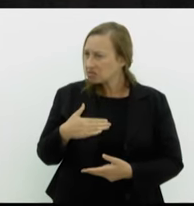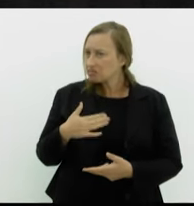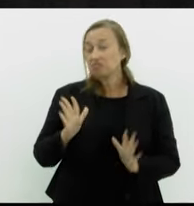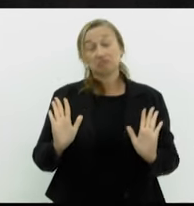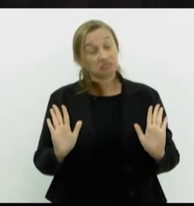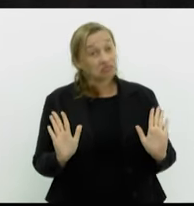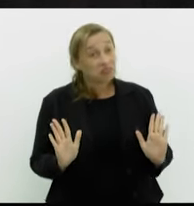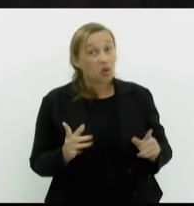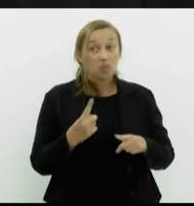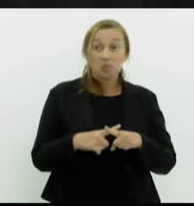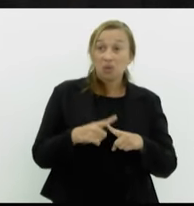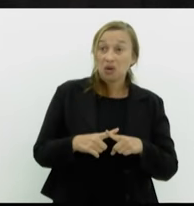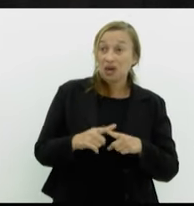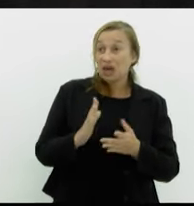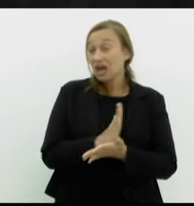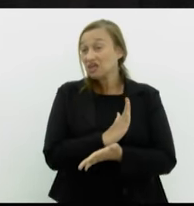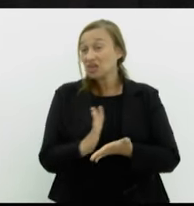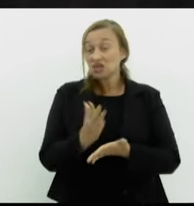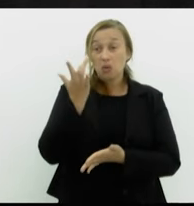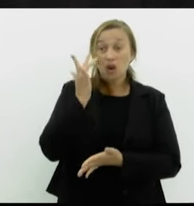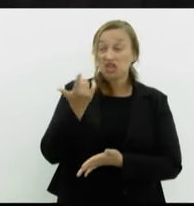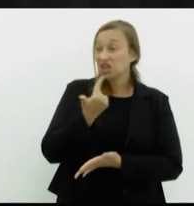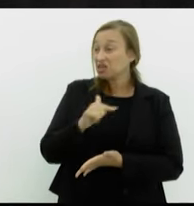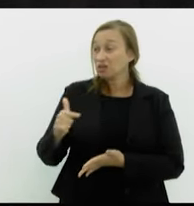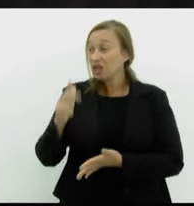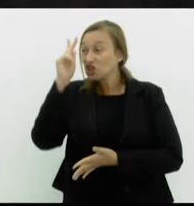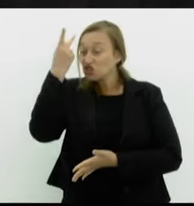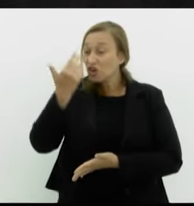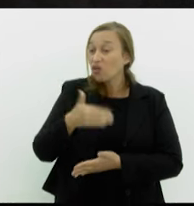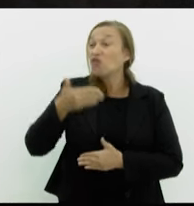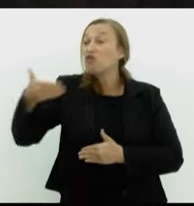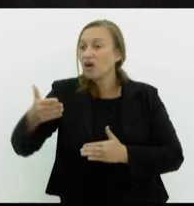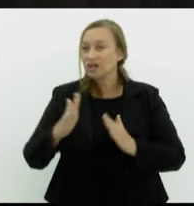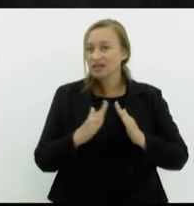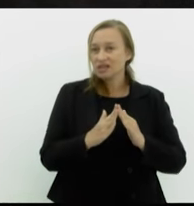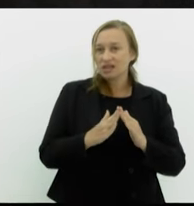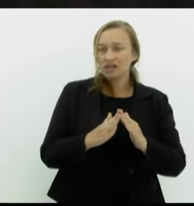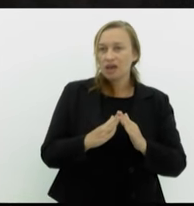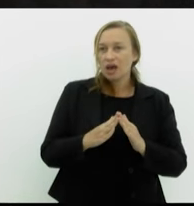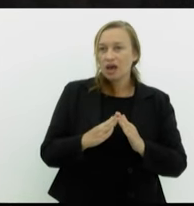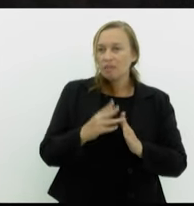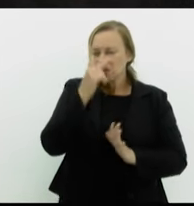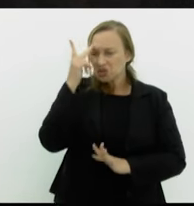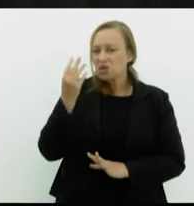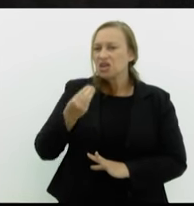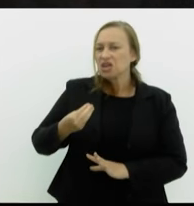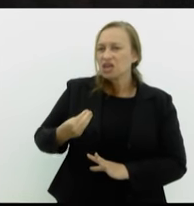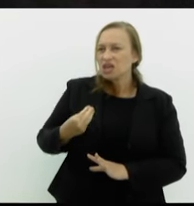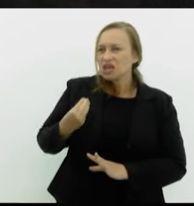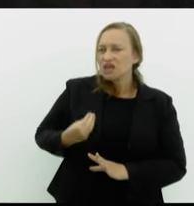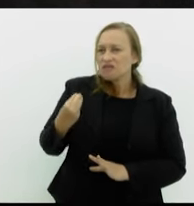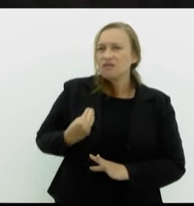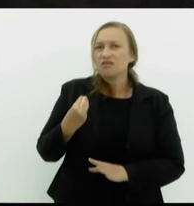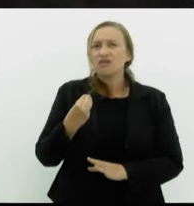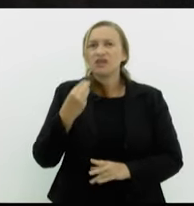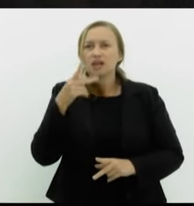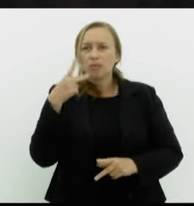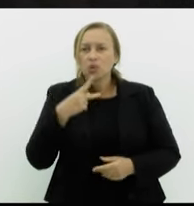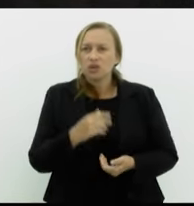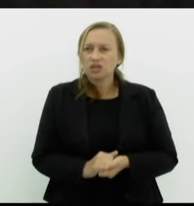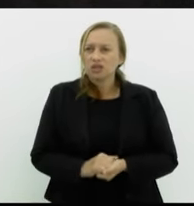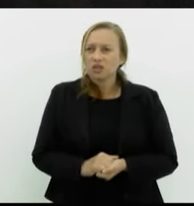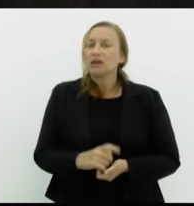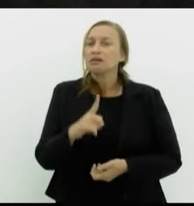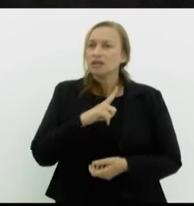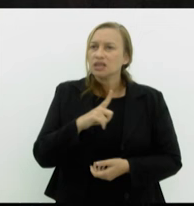até porque talvez ela nem tenha alguma fora dessa casa, pessoa que vive da política, uma pessoa que tem